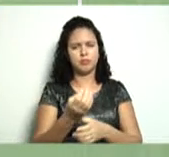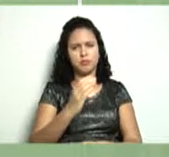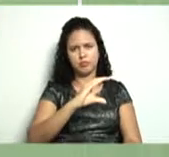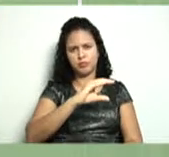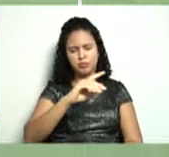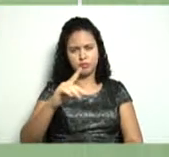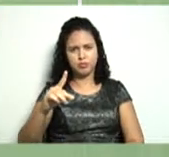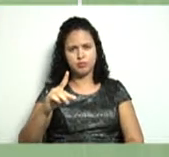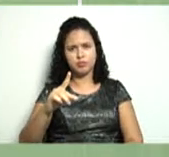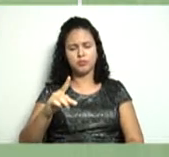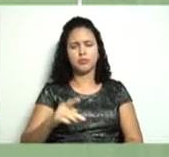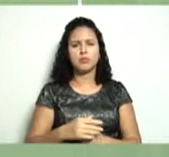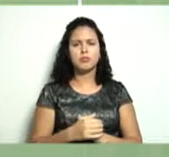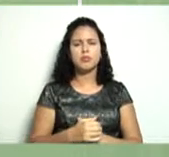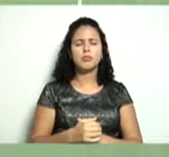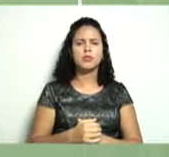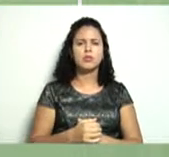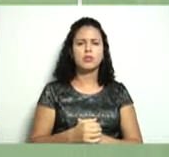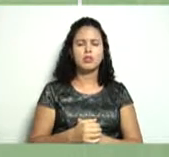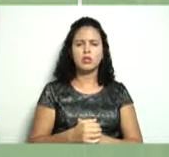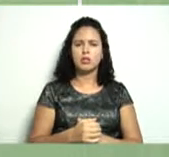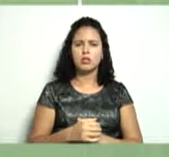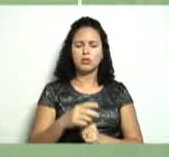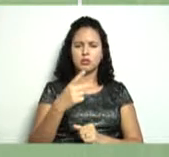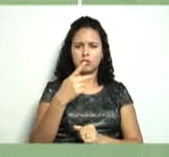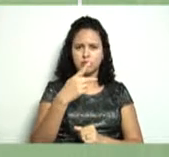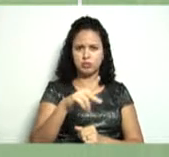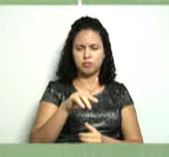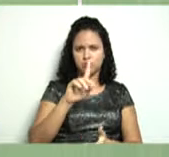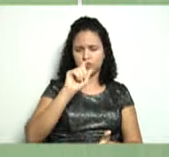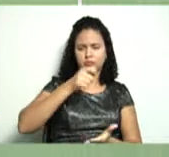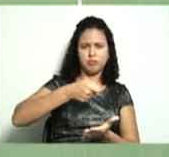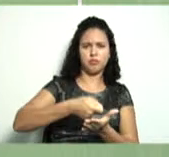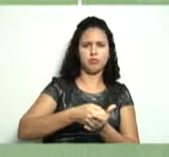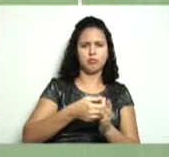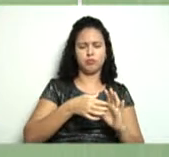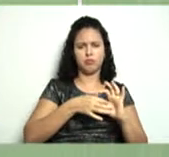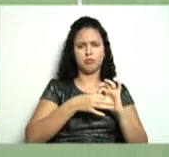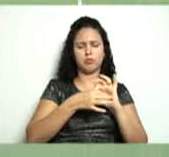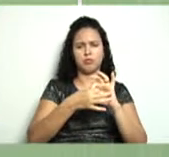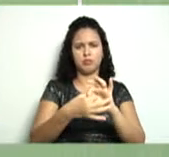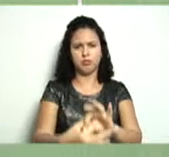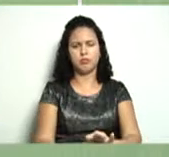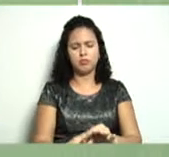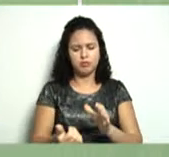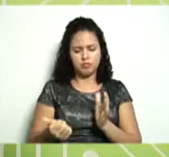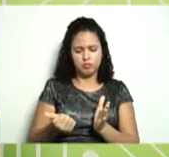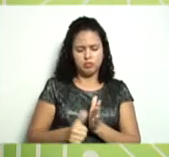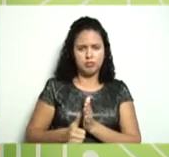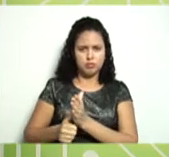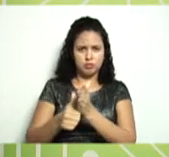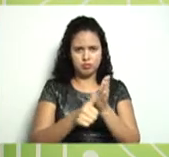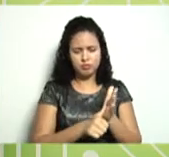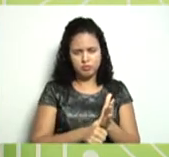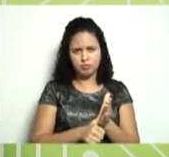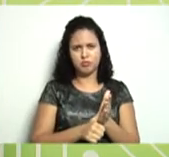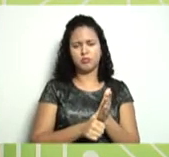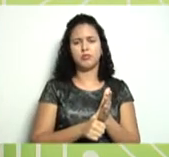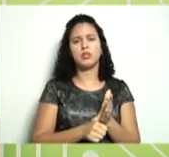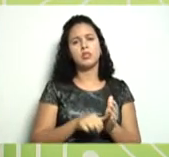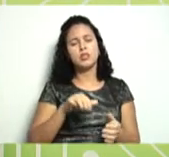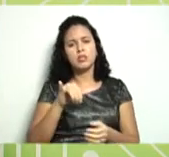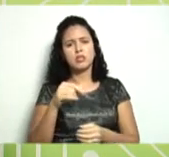da cooperativa, sendo suas deliberações vinculantes a todos os associados. Pessoal, se